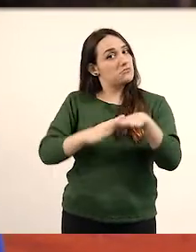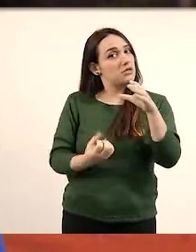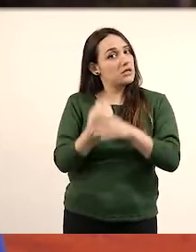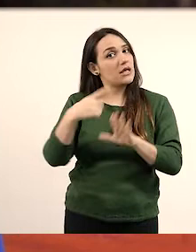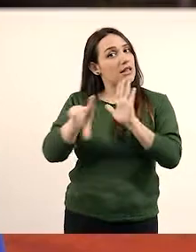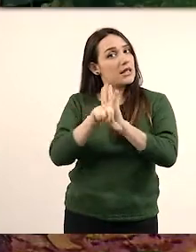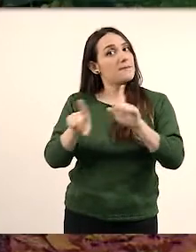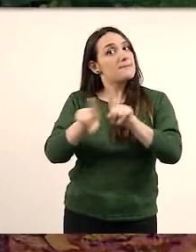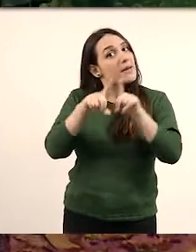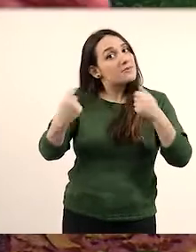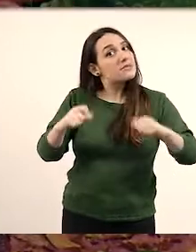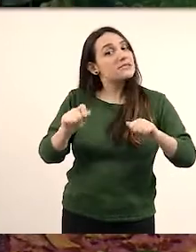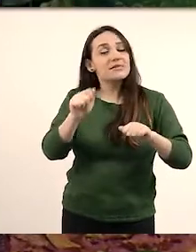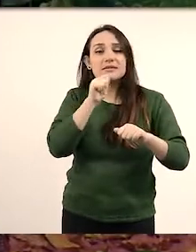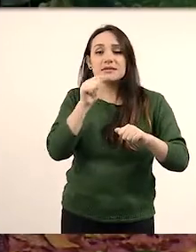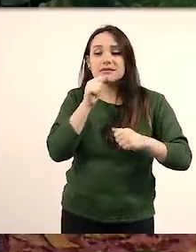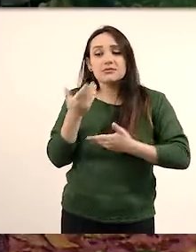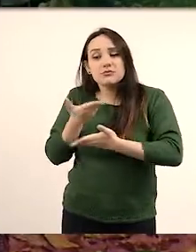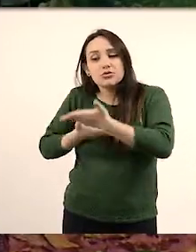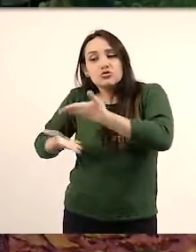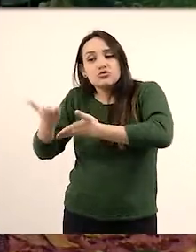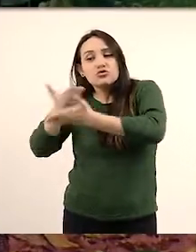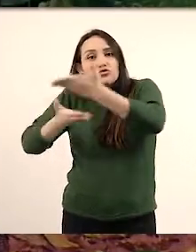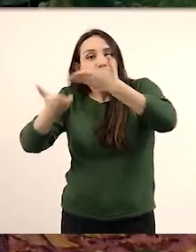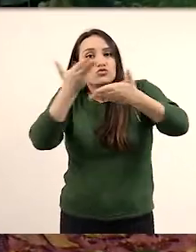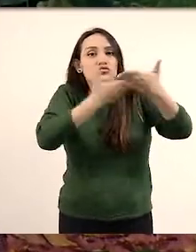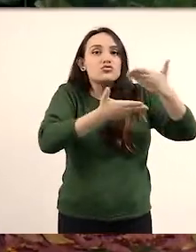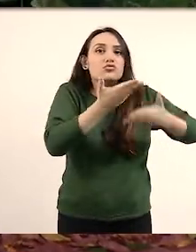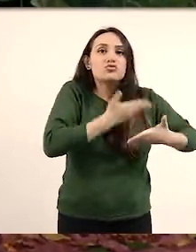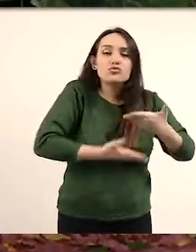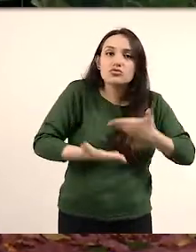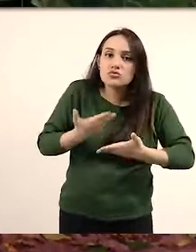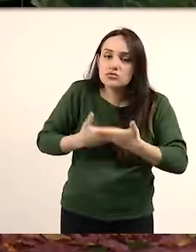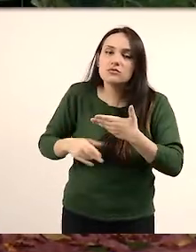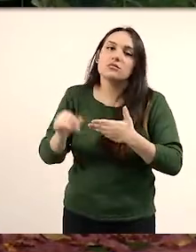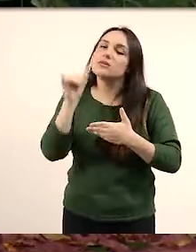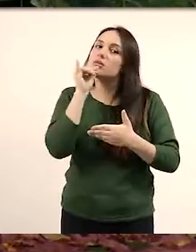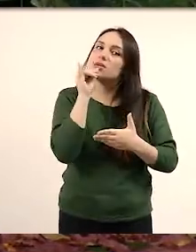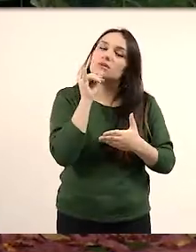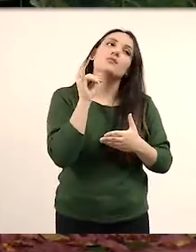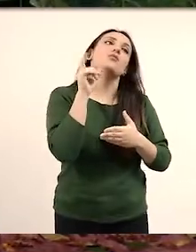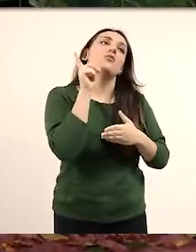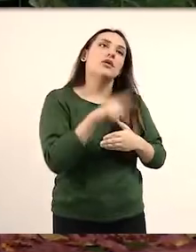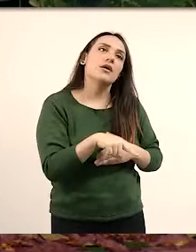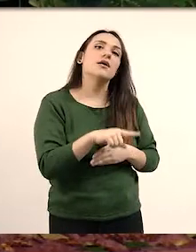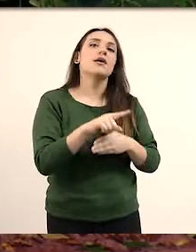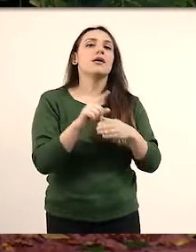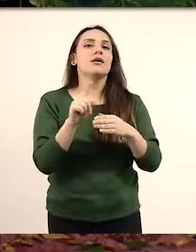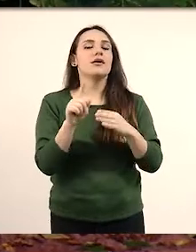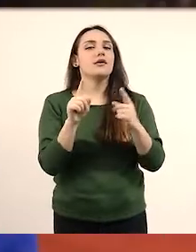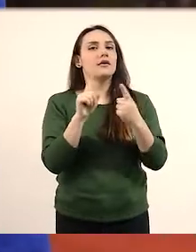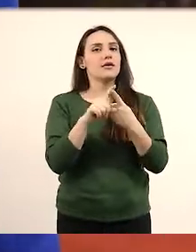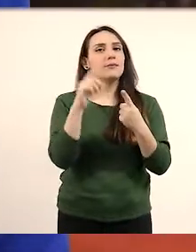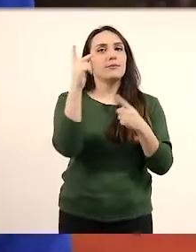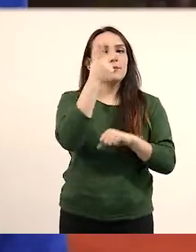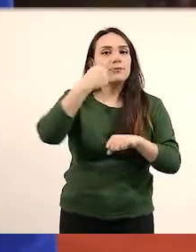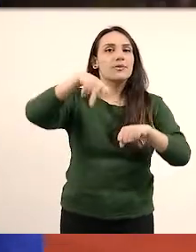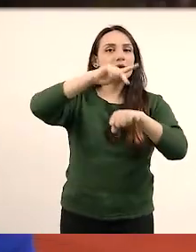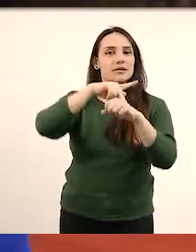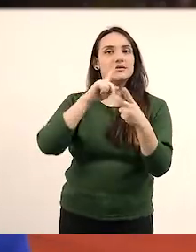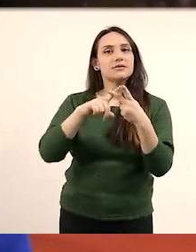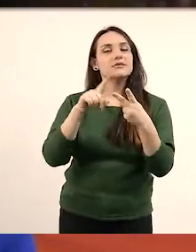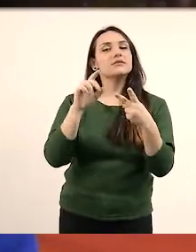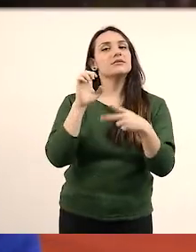e ajuda. Os entes, para explicar para o nosso telespectador, são os entes federais, os estados, os municípios? União,